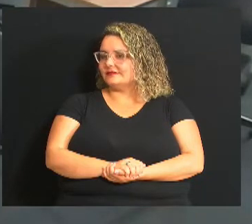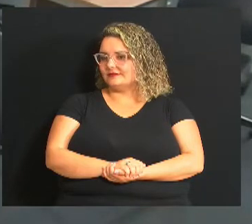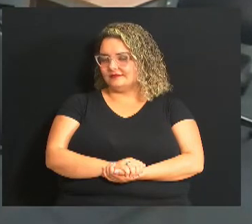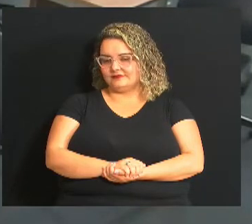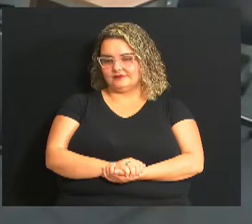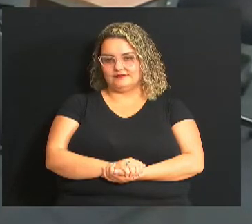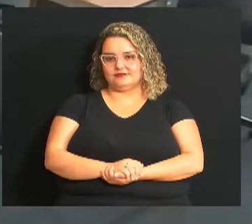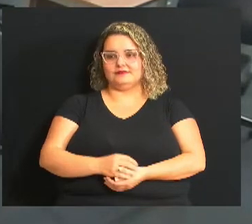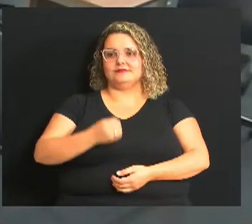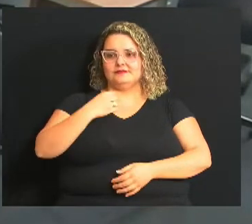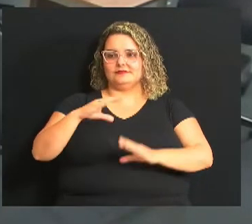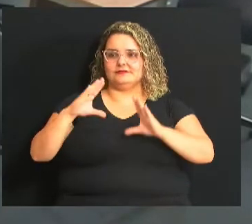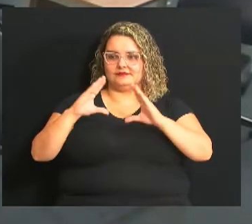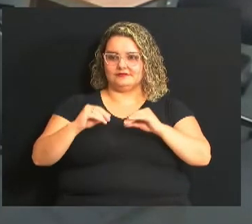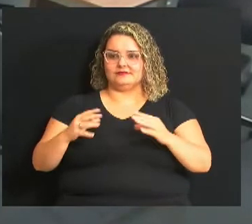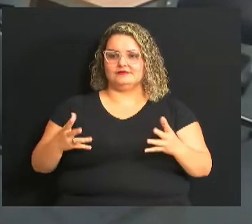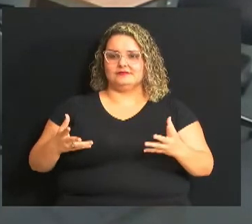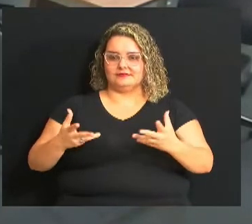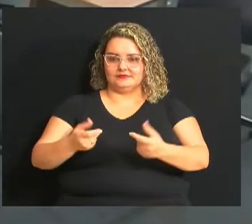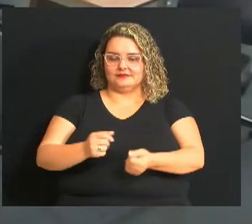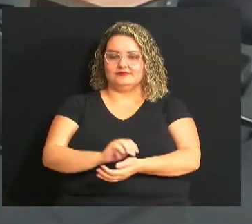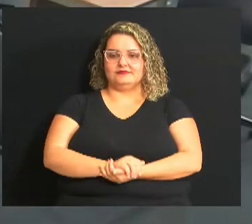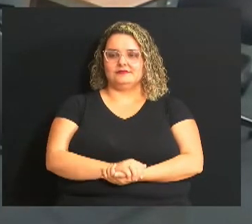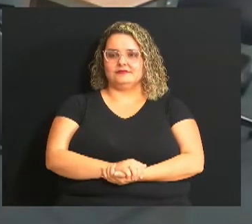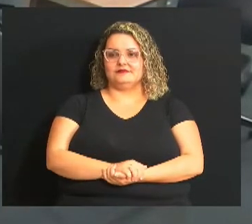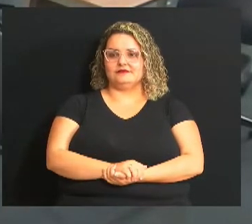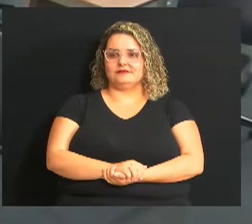Boa noite a todos.